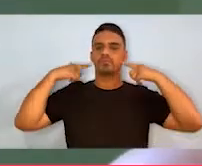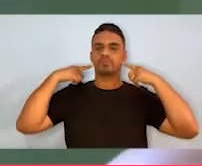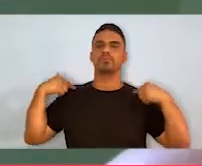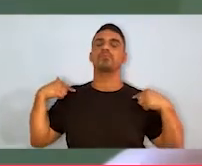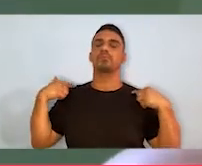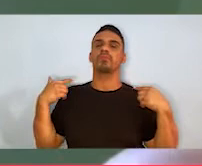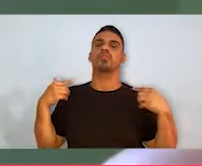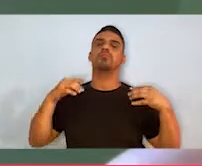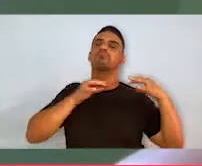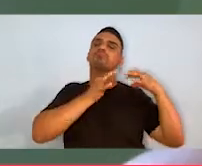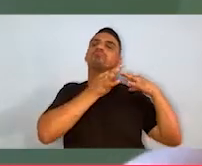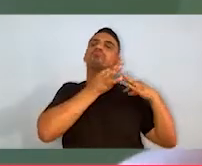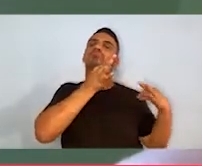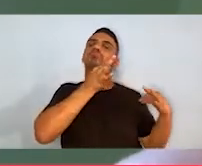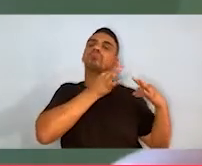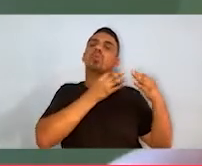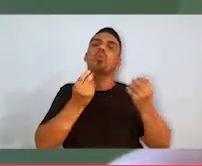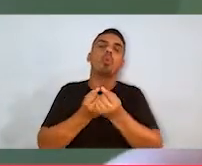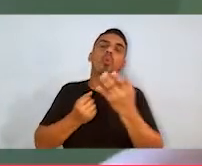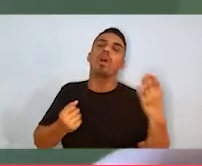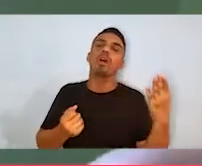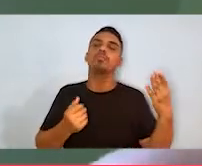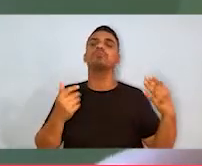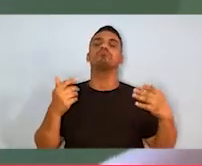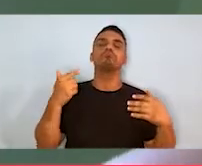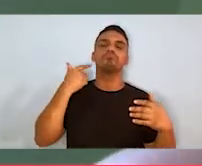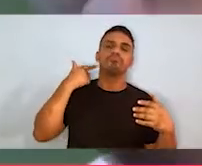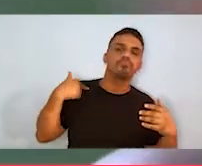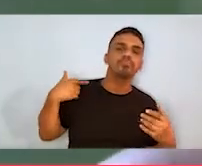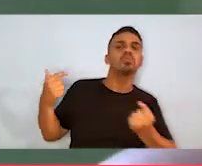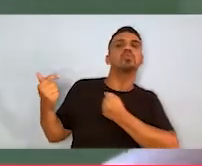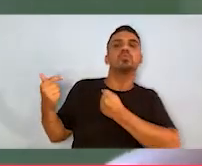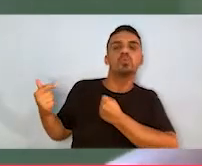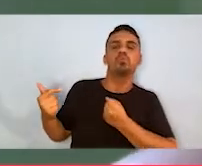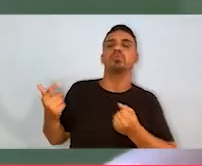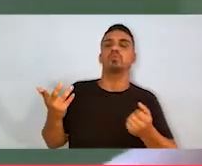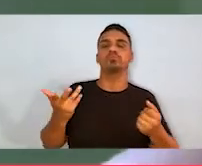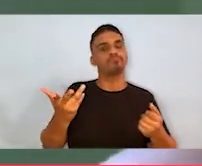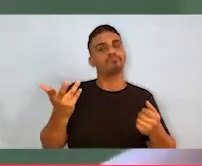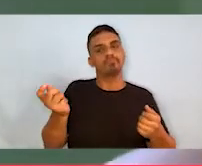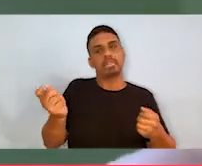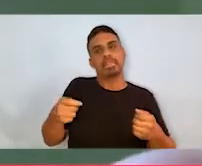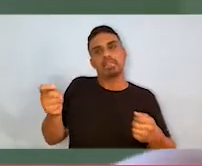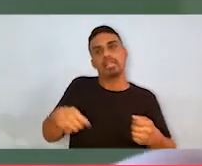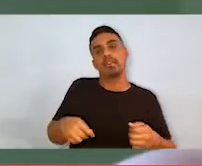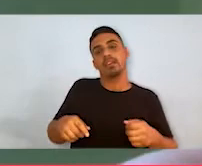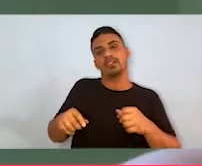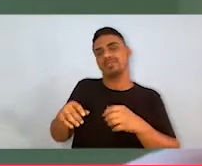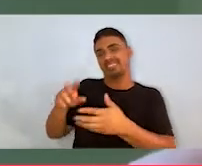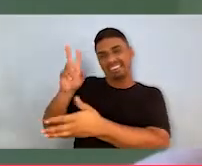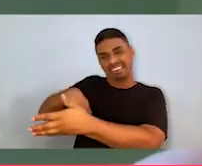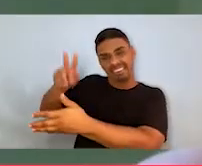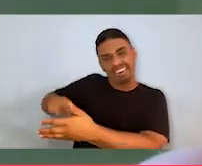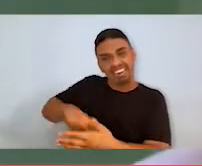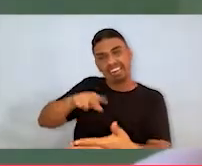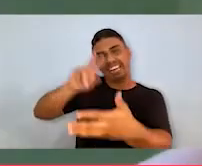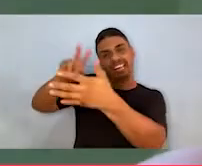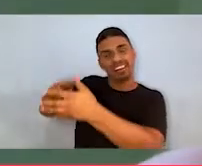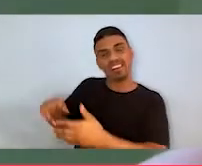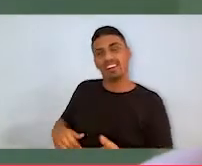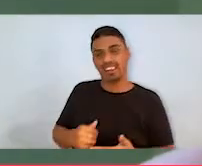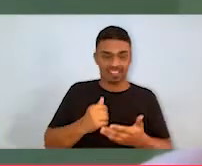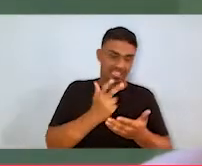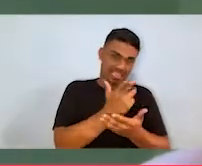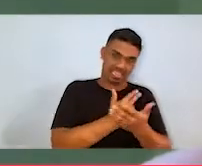tal, mas não adianta você simplesmente ler, olhar um monte de imagem, olhar um monte de coisa e você não desenhar aquilo. Então, se você não